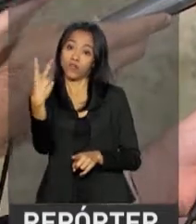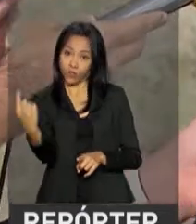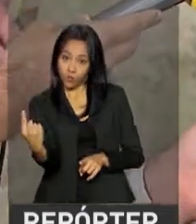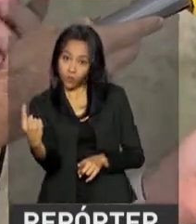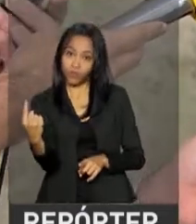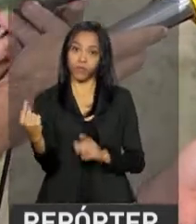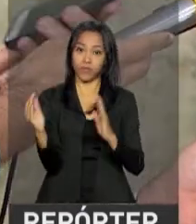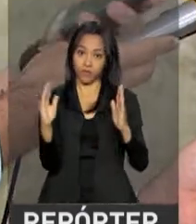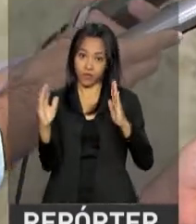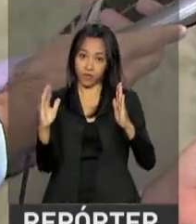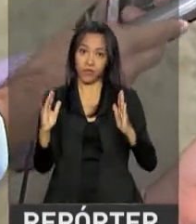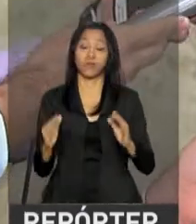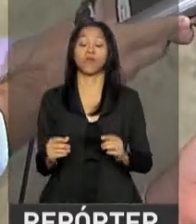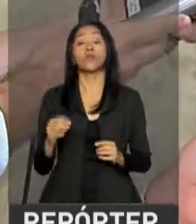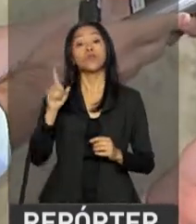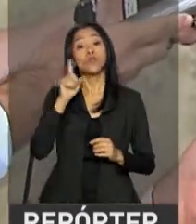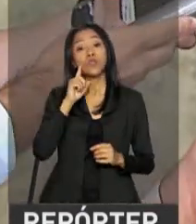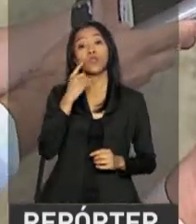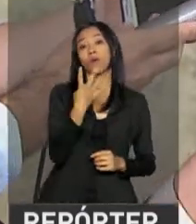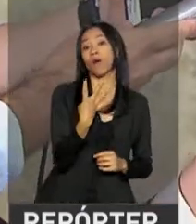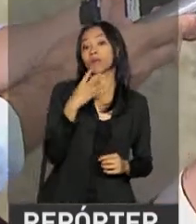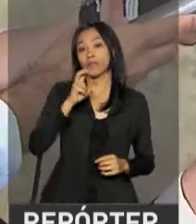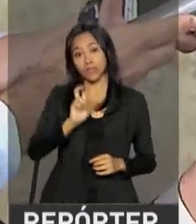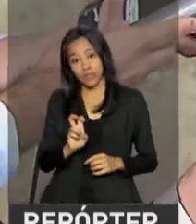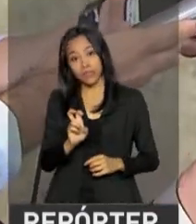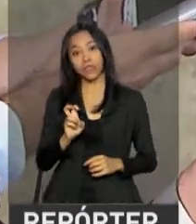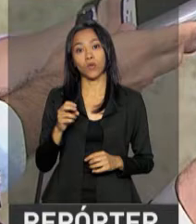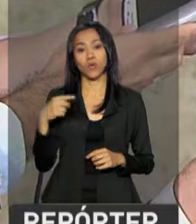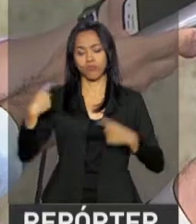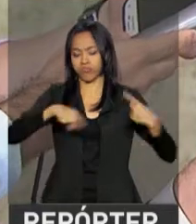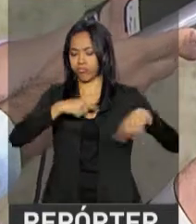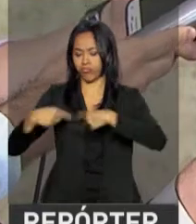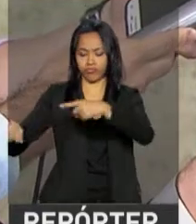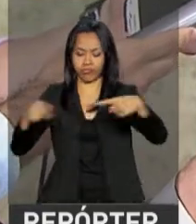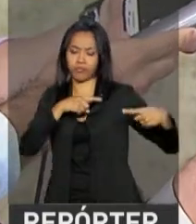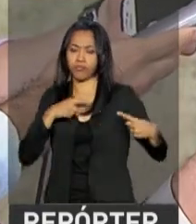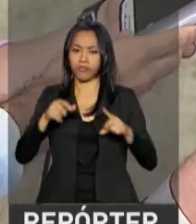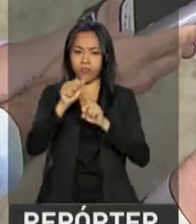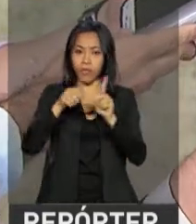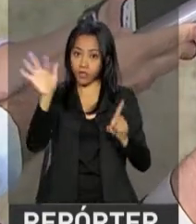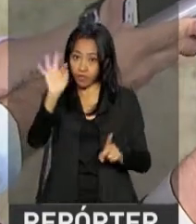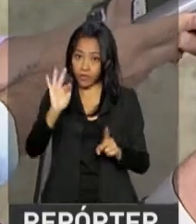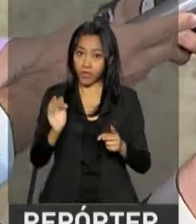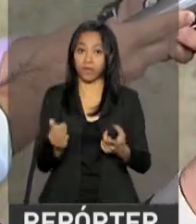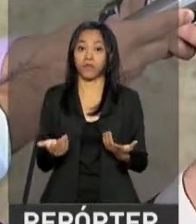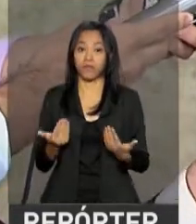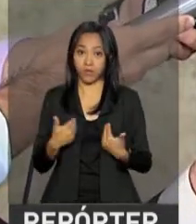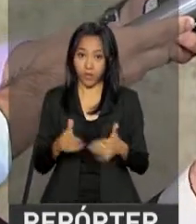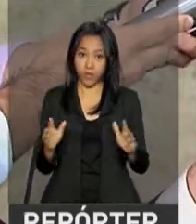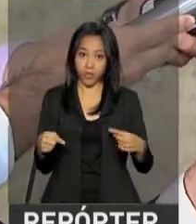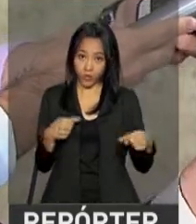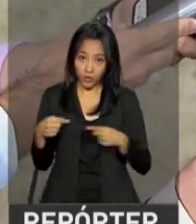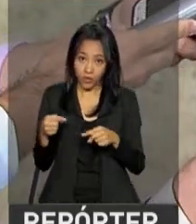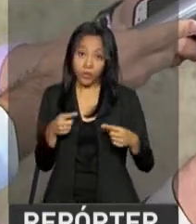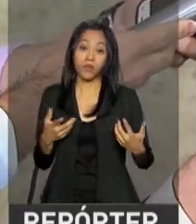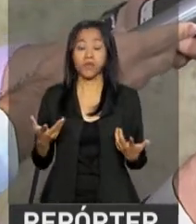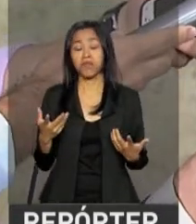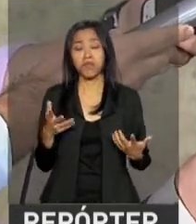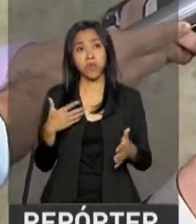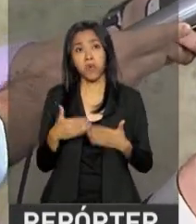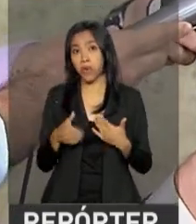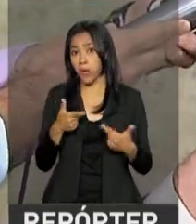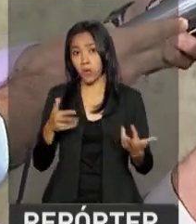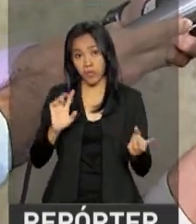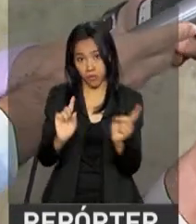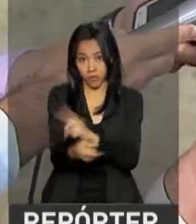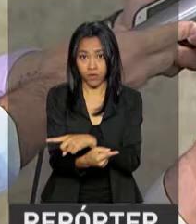a discussão nos dias 4 e 5 de fevereiro. Qualquer notícia em contrário,